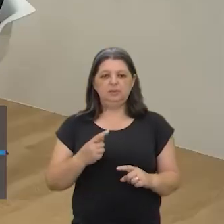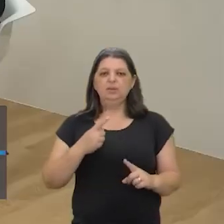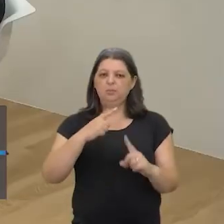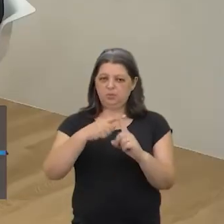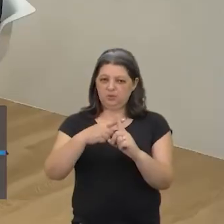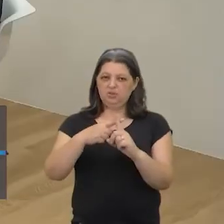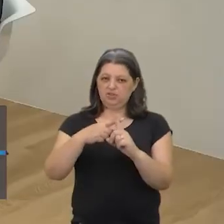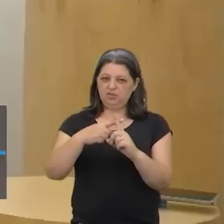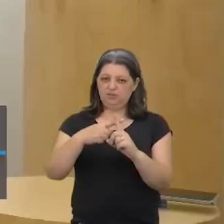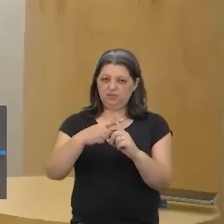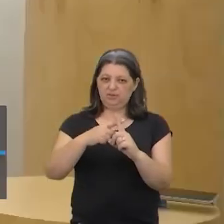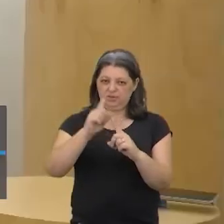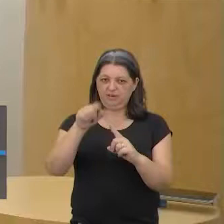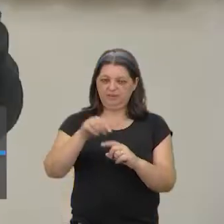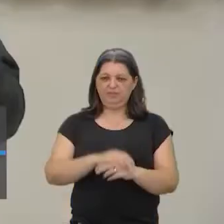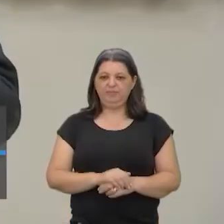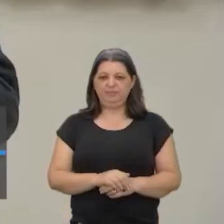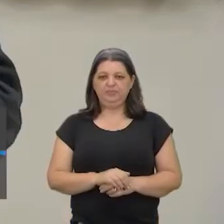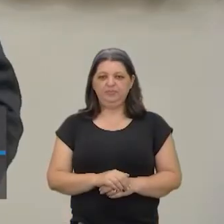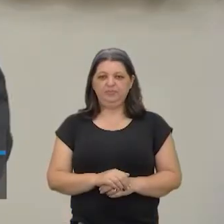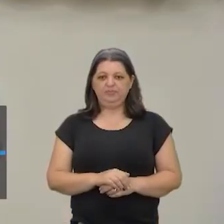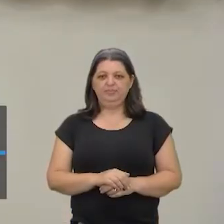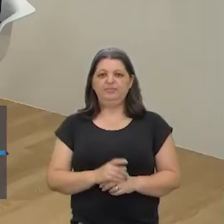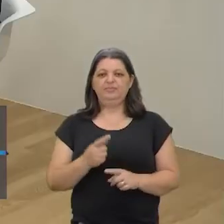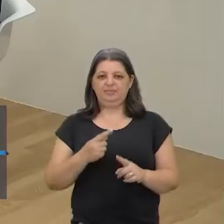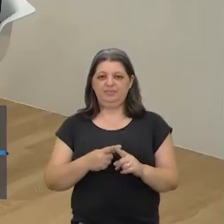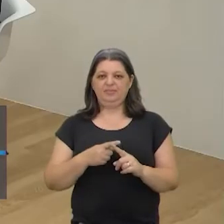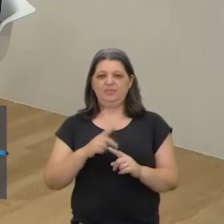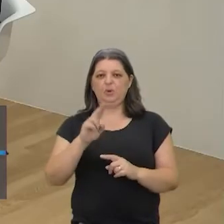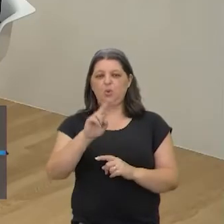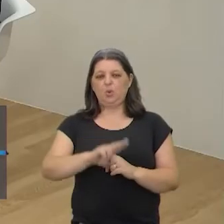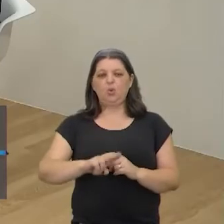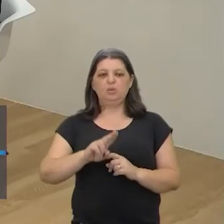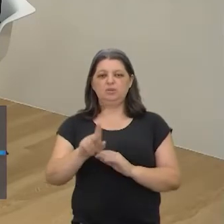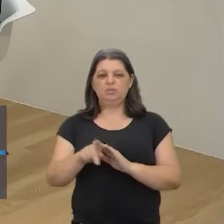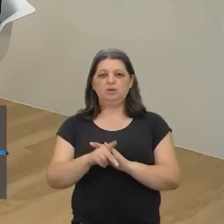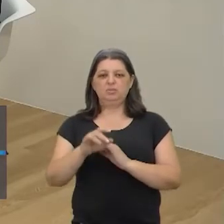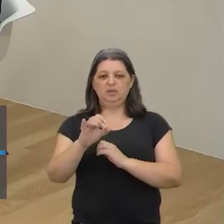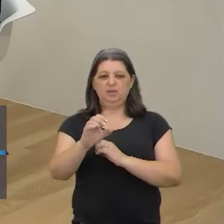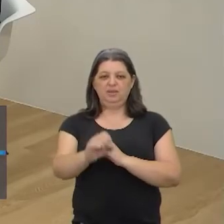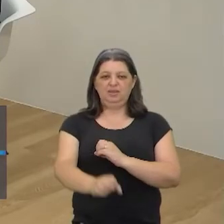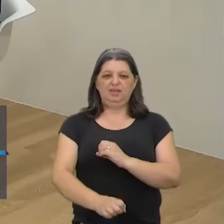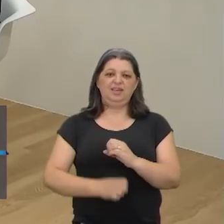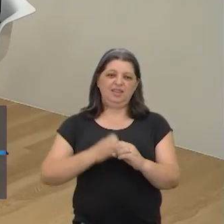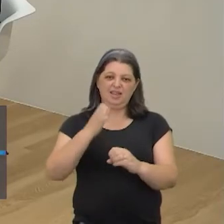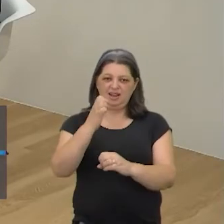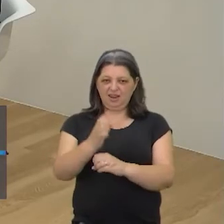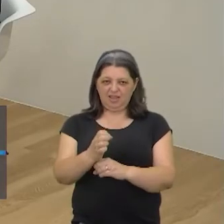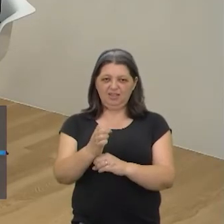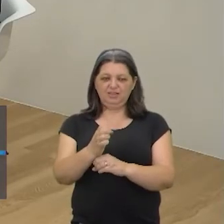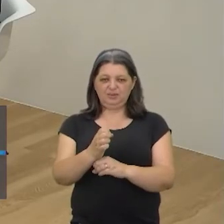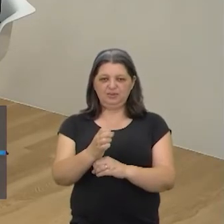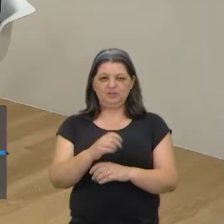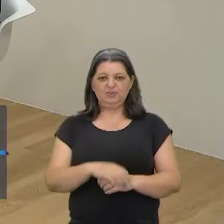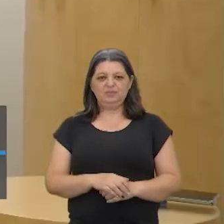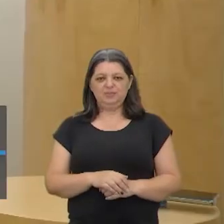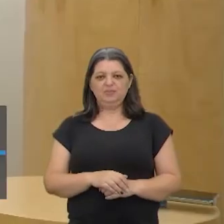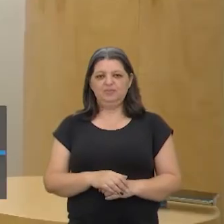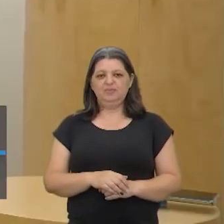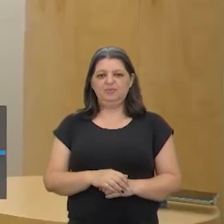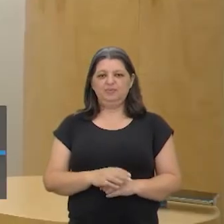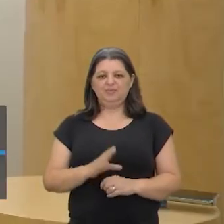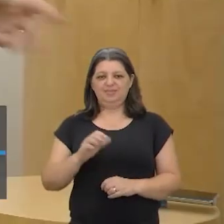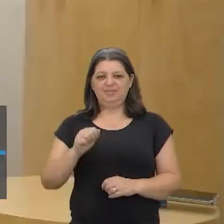Positivo. Positivo. Enfim. Eles cátion os elétrons para ficar positivo. Ele cátion os elétrons. Então, essa foi a minha maneira de lembrar que o cátion é porque